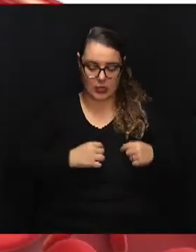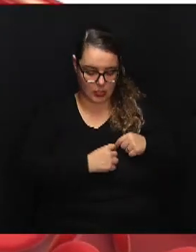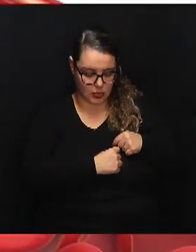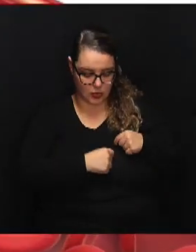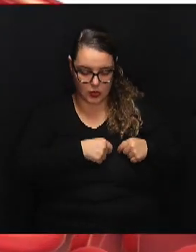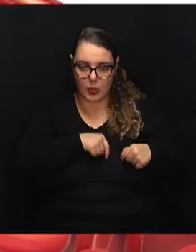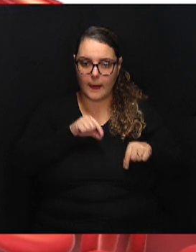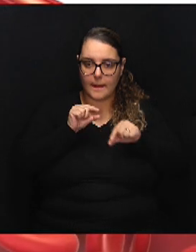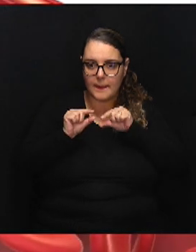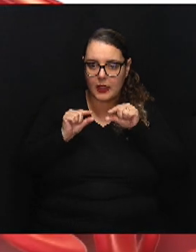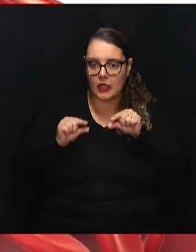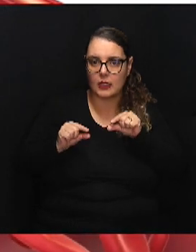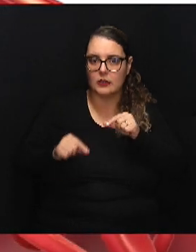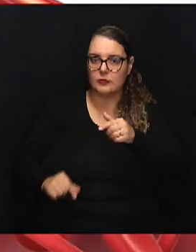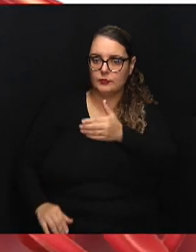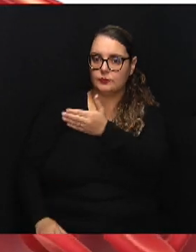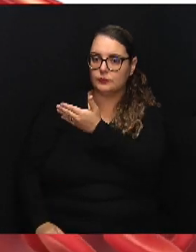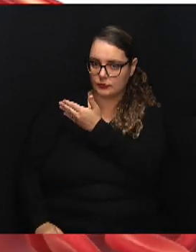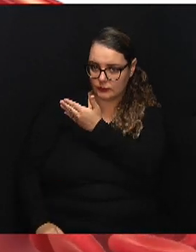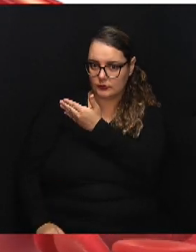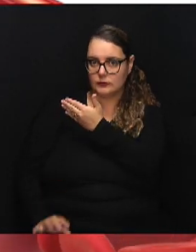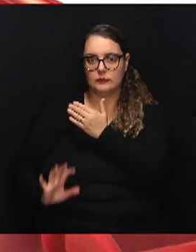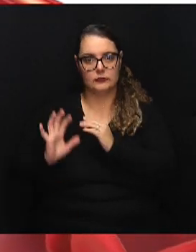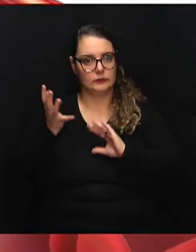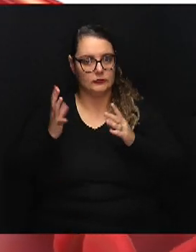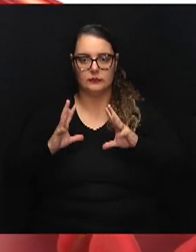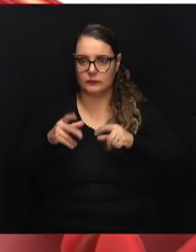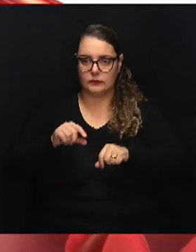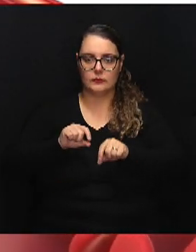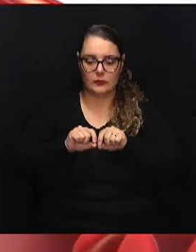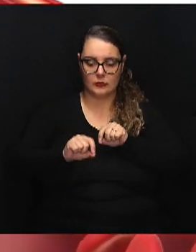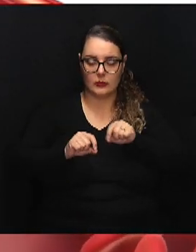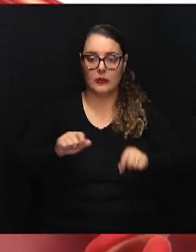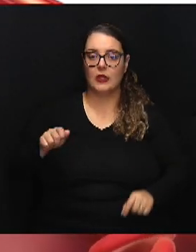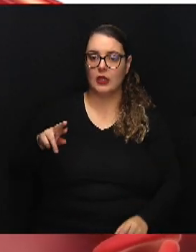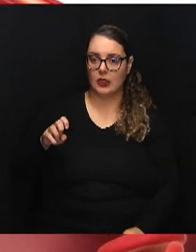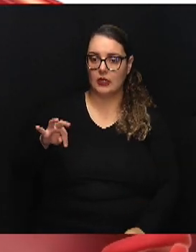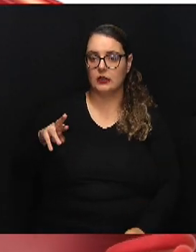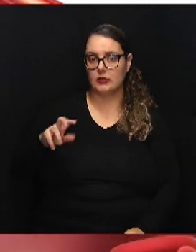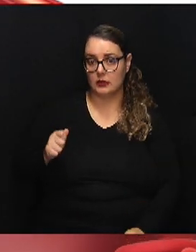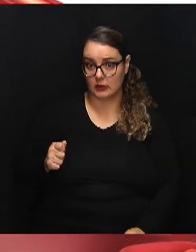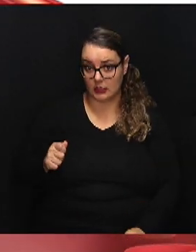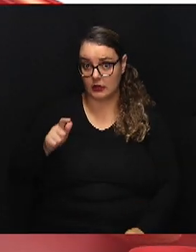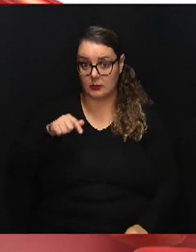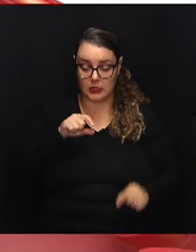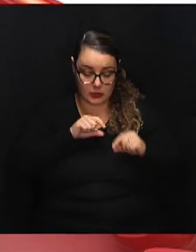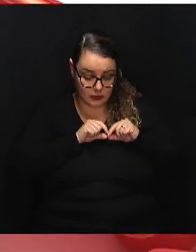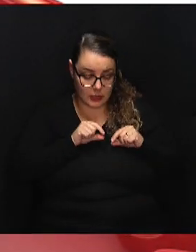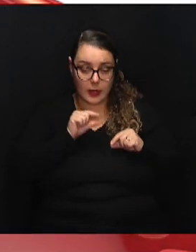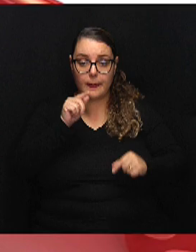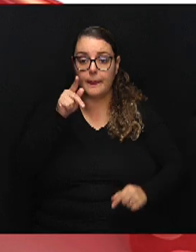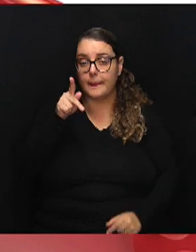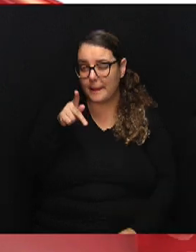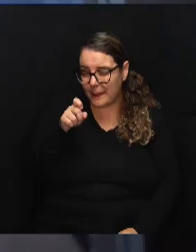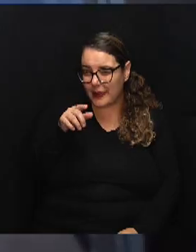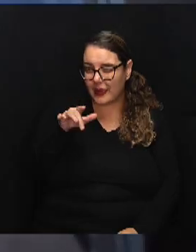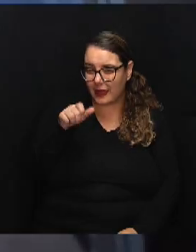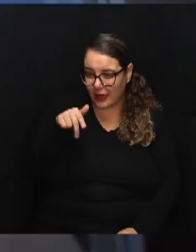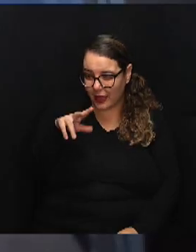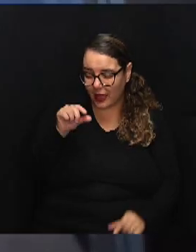o acúmulo de gordura ocorre em todas as nossas artérias, mas como a artéria coronária é uma artéria pequena, é uma artéria que é